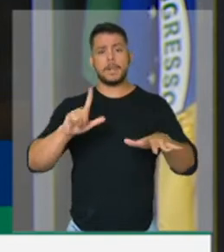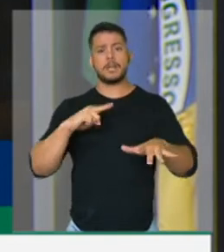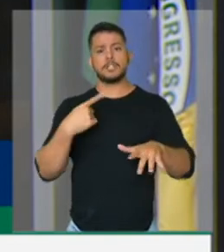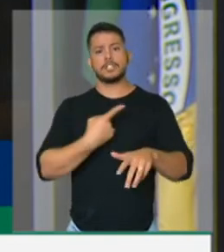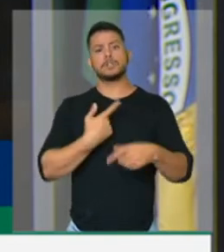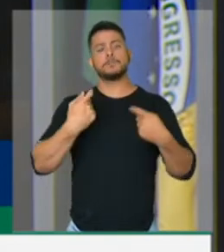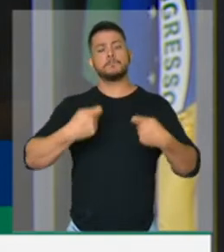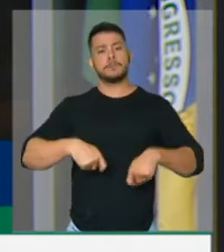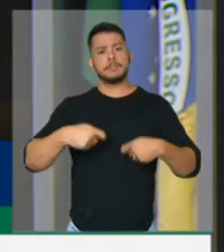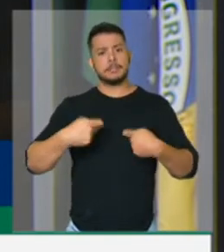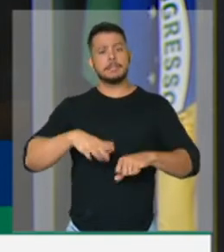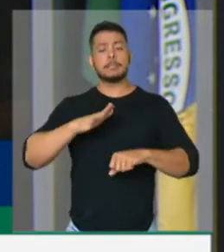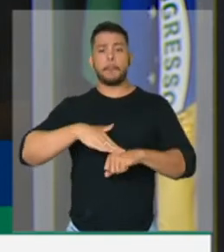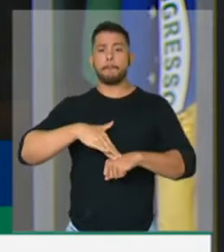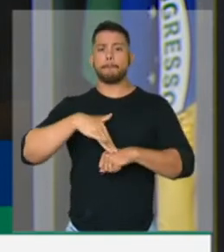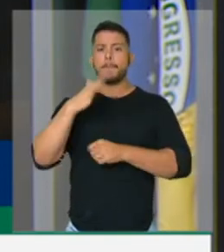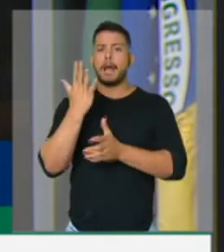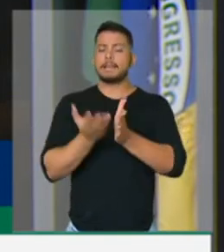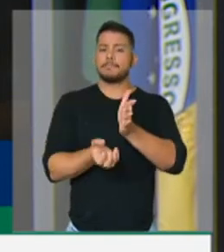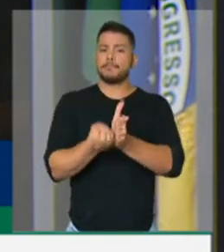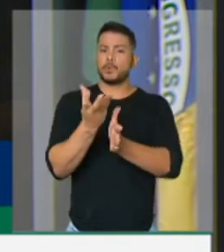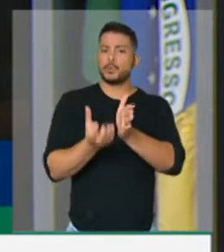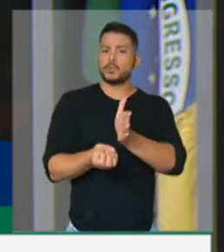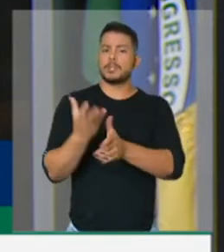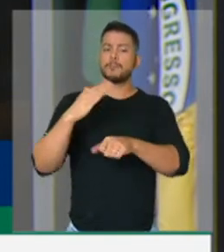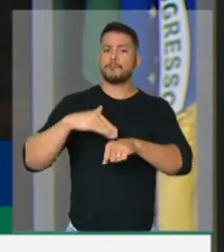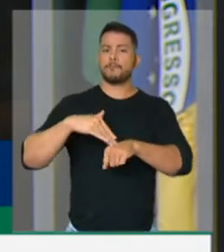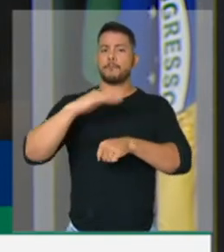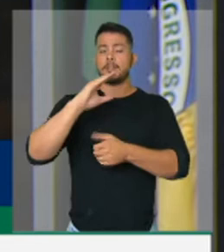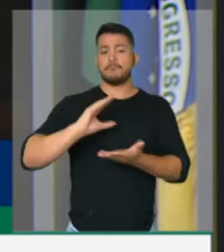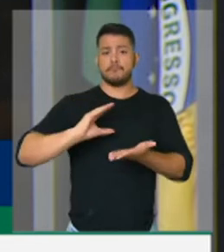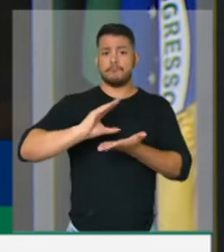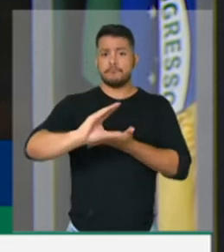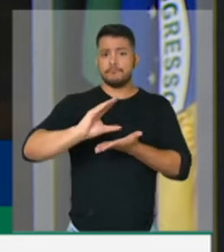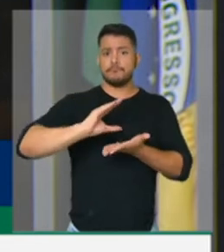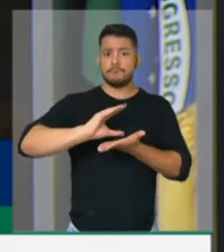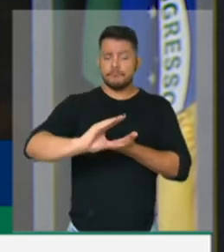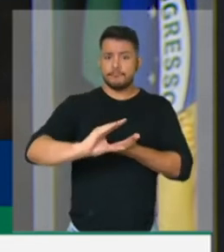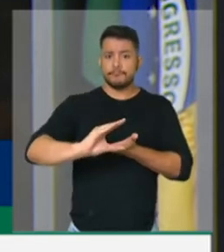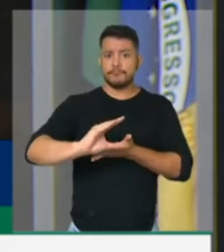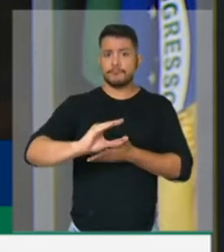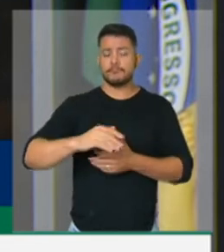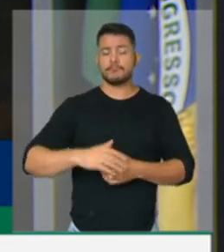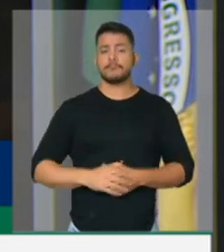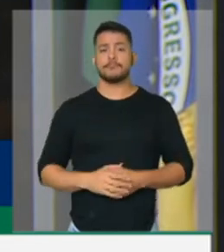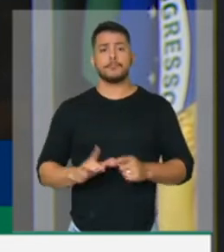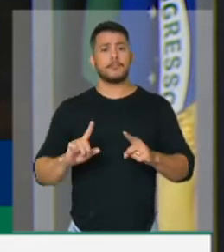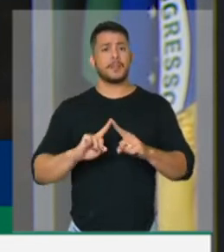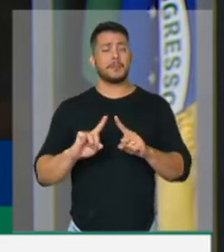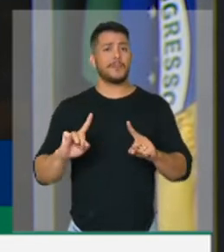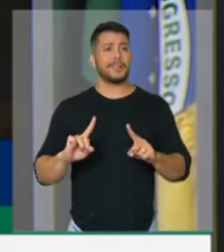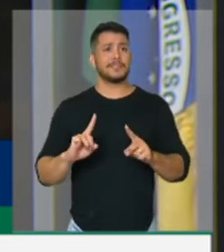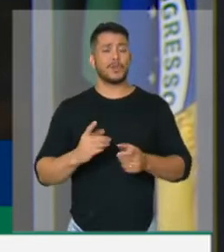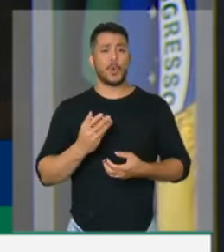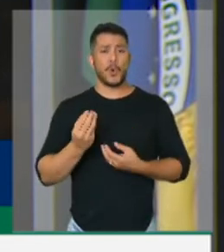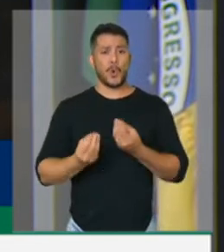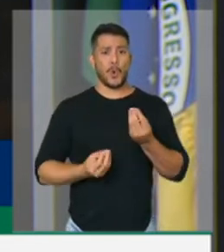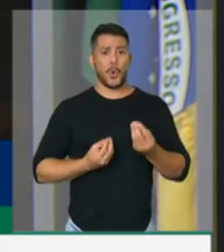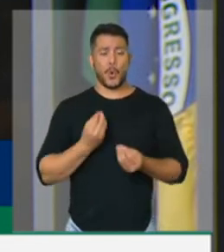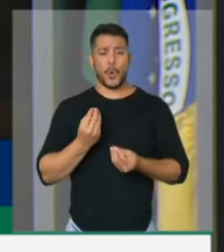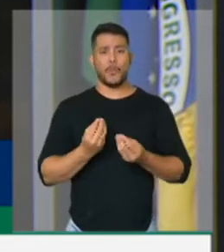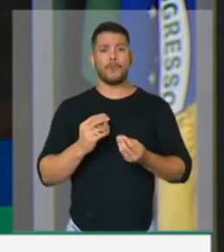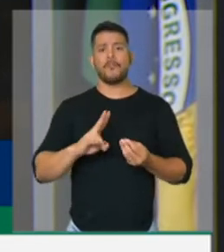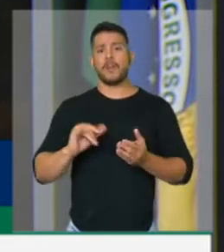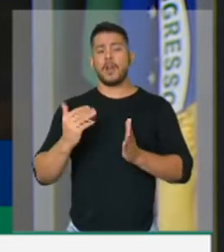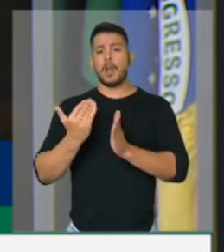produção e o investimento para avançar economicamente, não faz sentido aumentar